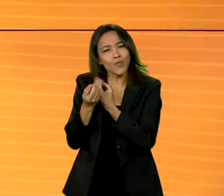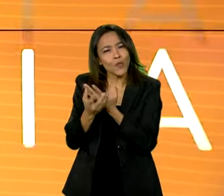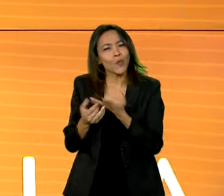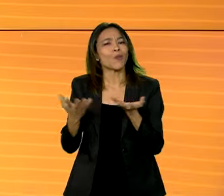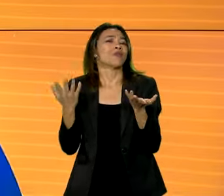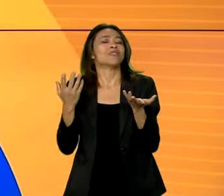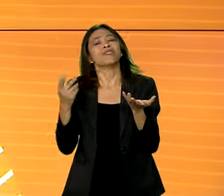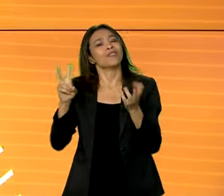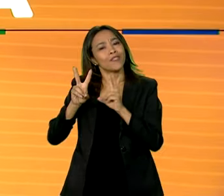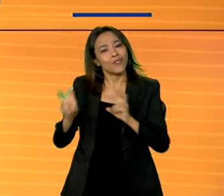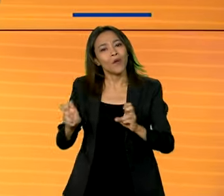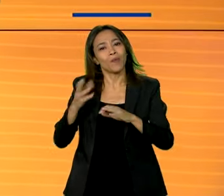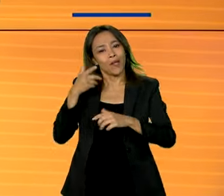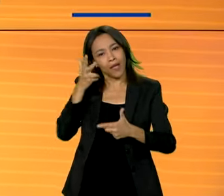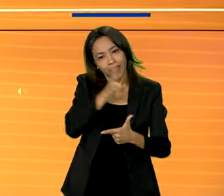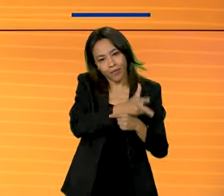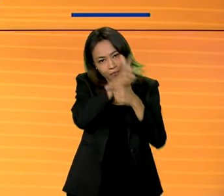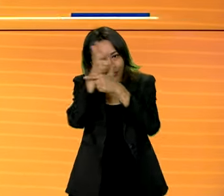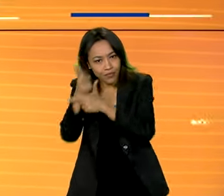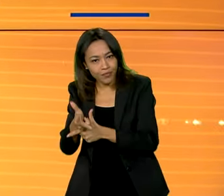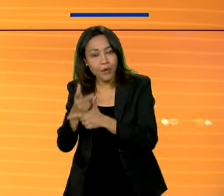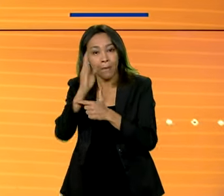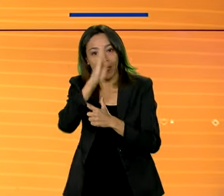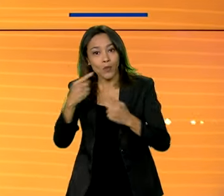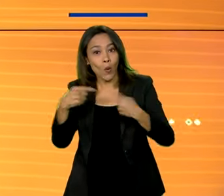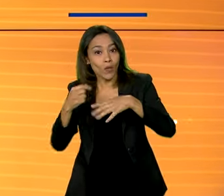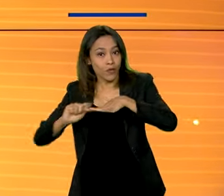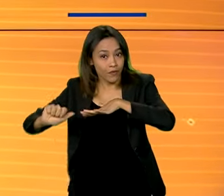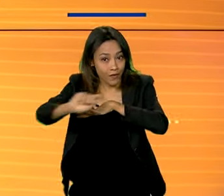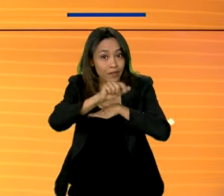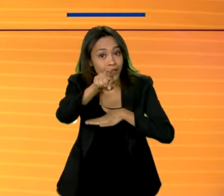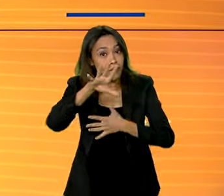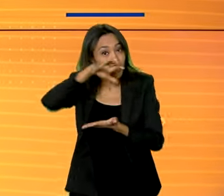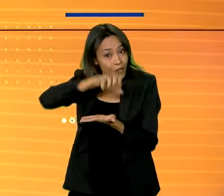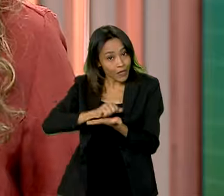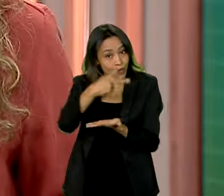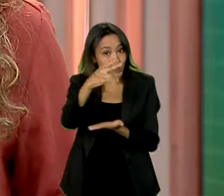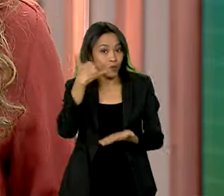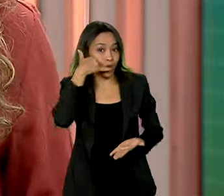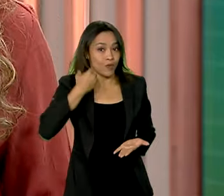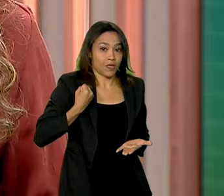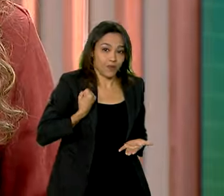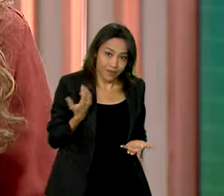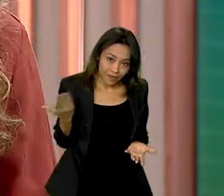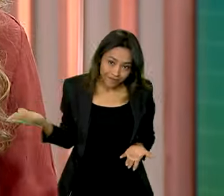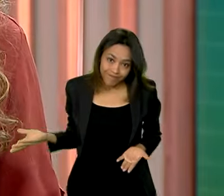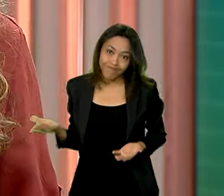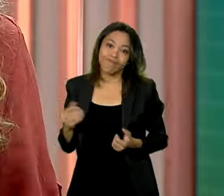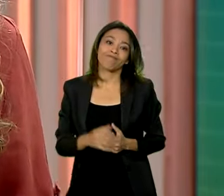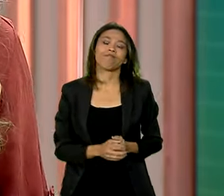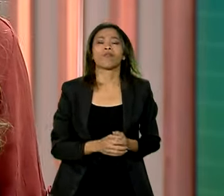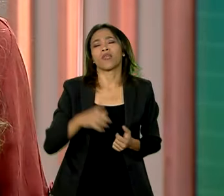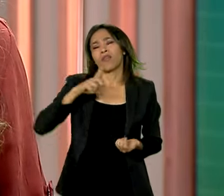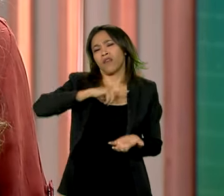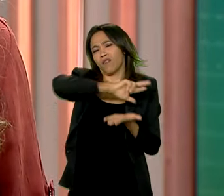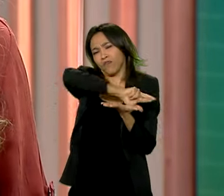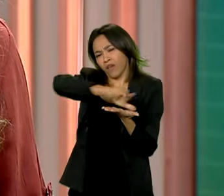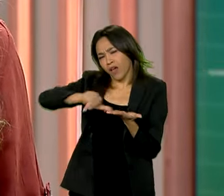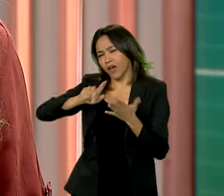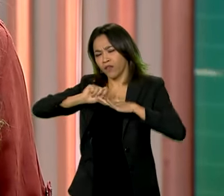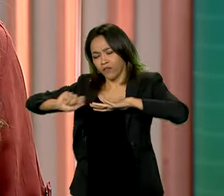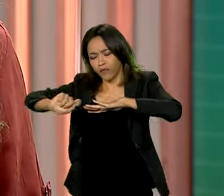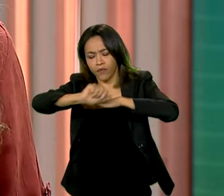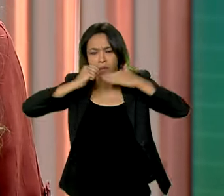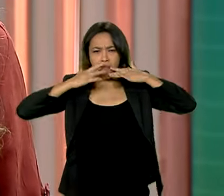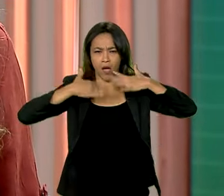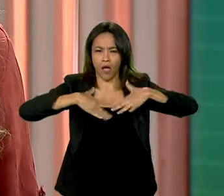Fake e também o link para você cadastrar o seu número de telefone. E entre as várias fake news que vêm sendo